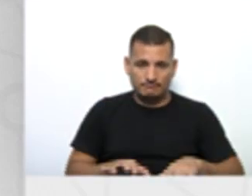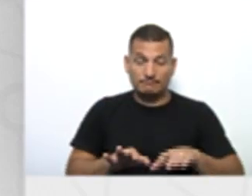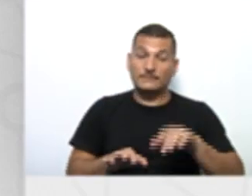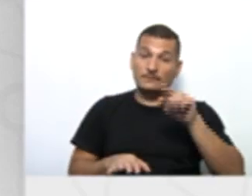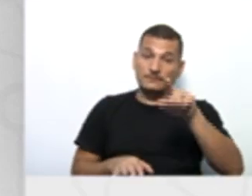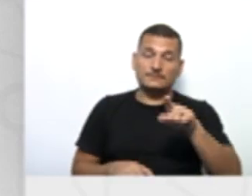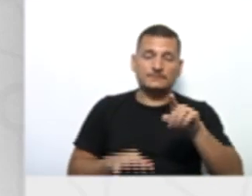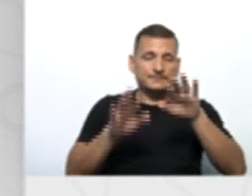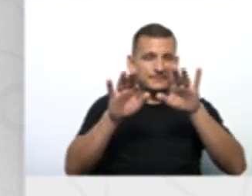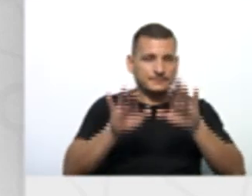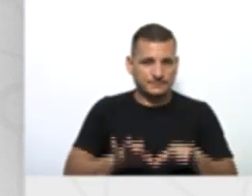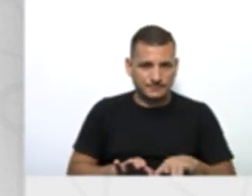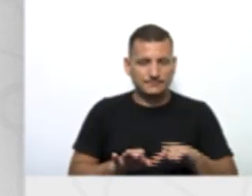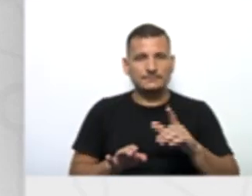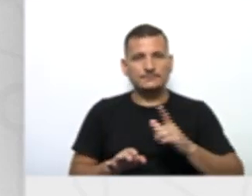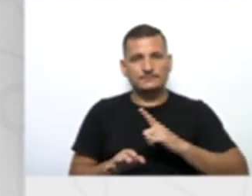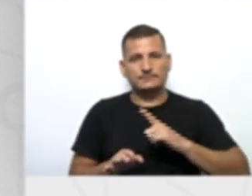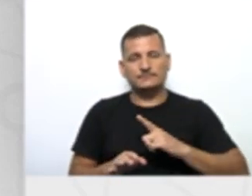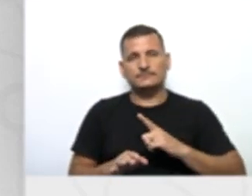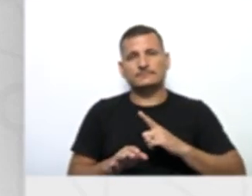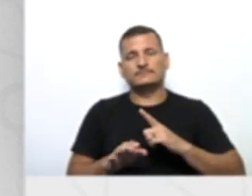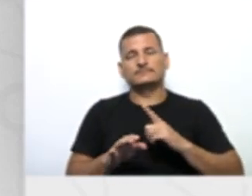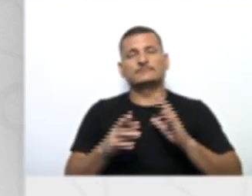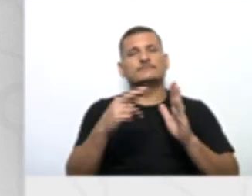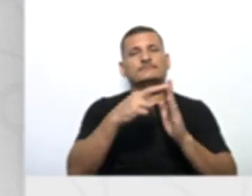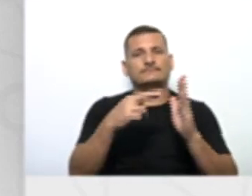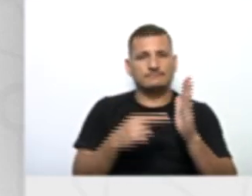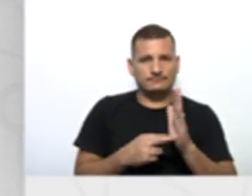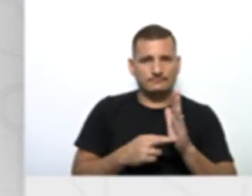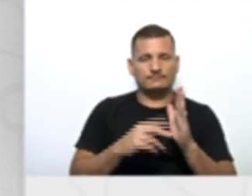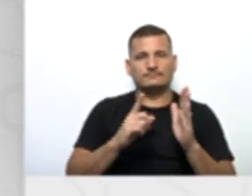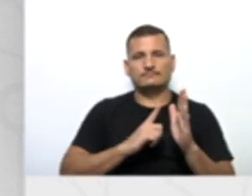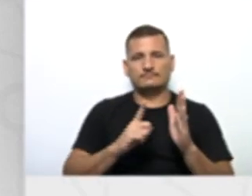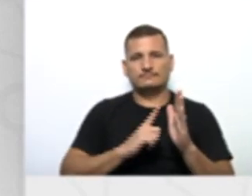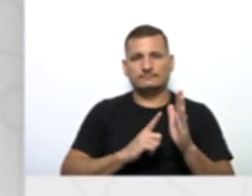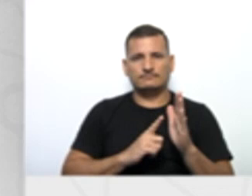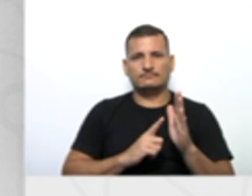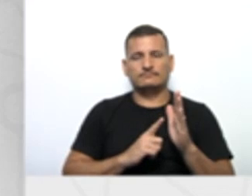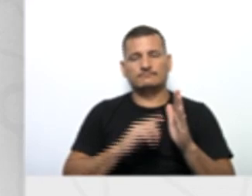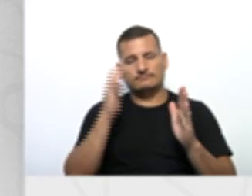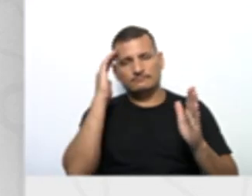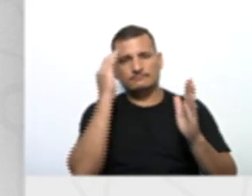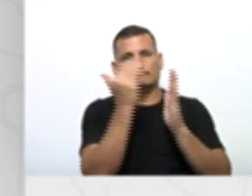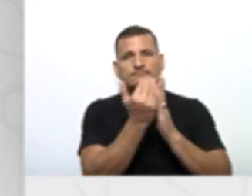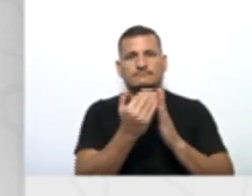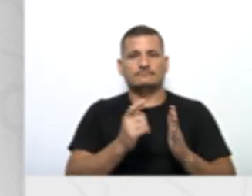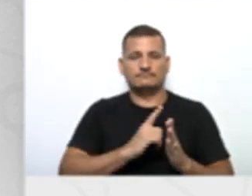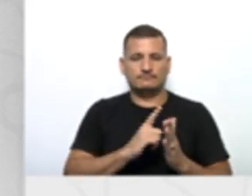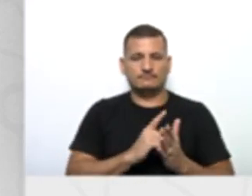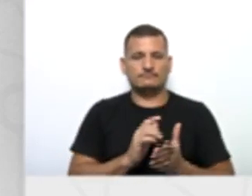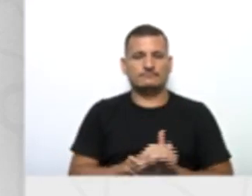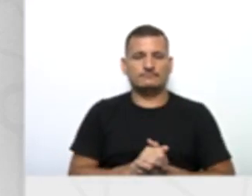você escrever, existem normas específicas, existem procedimentos a serem seguidos.